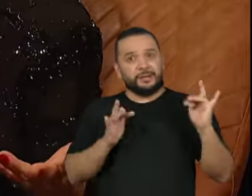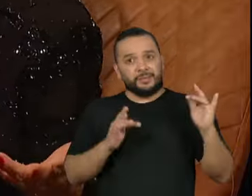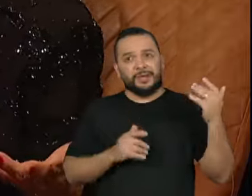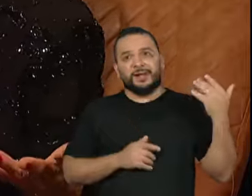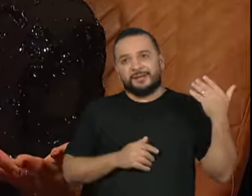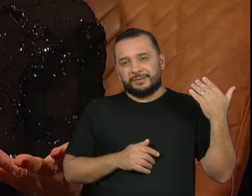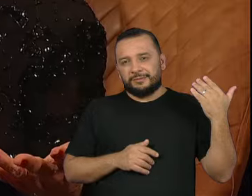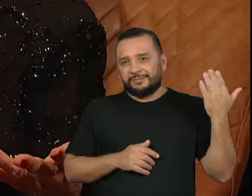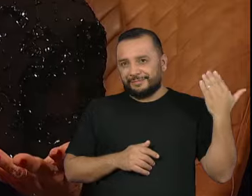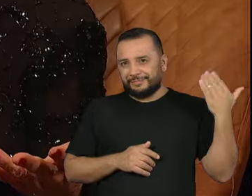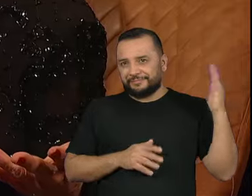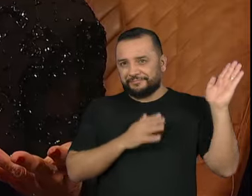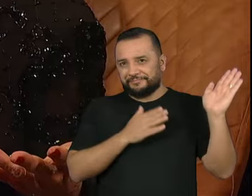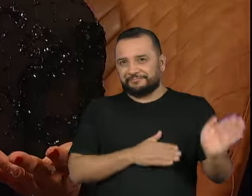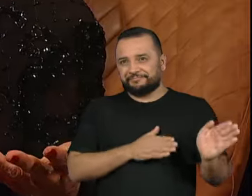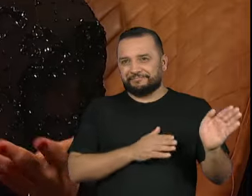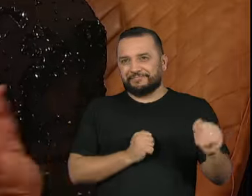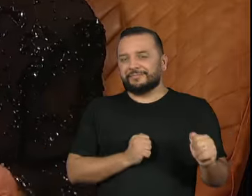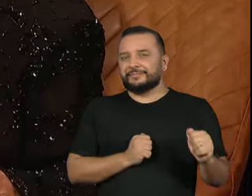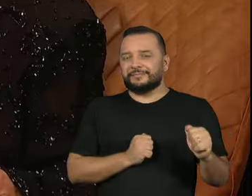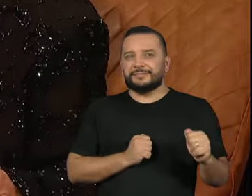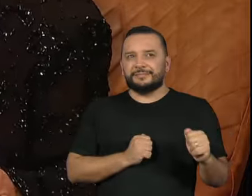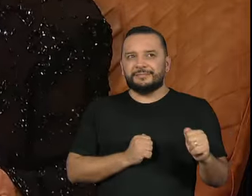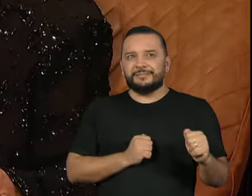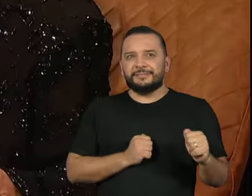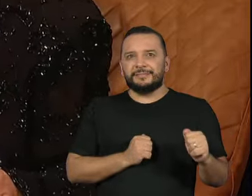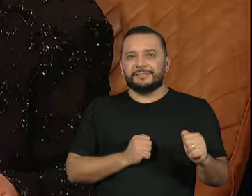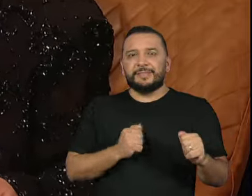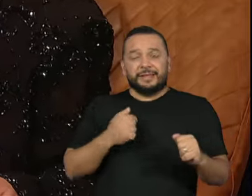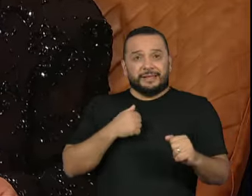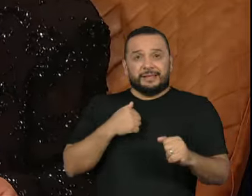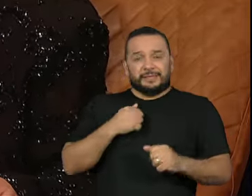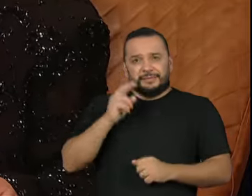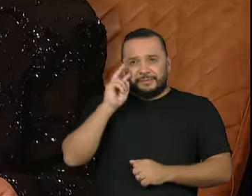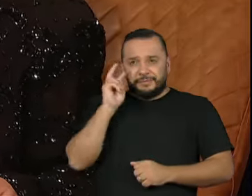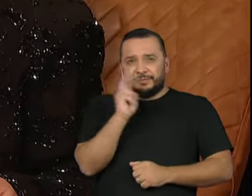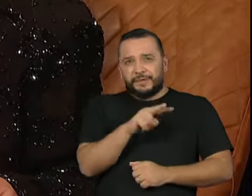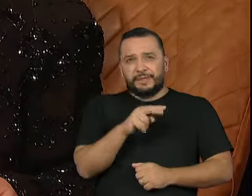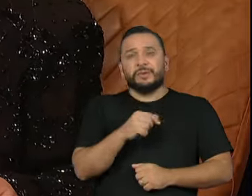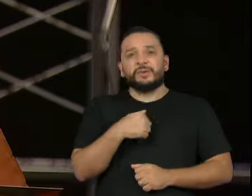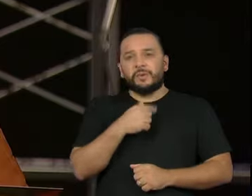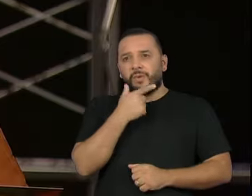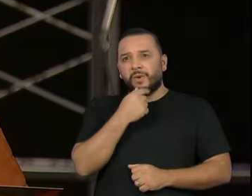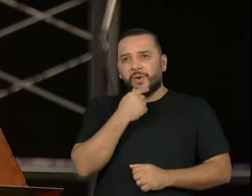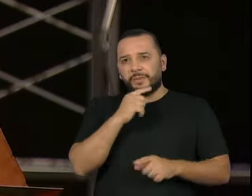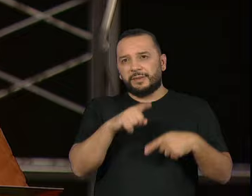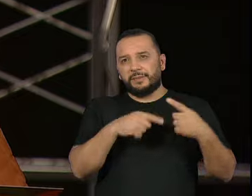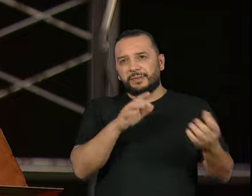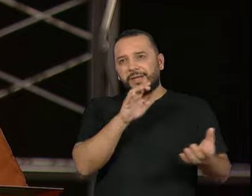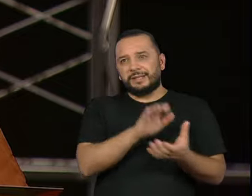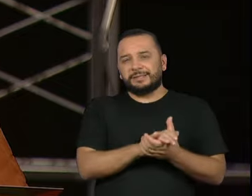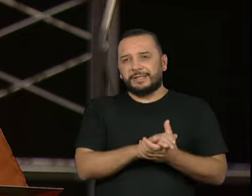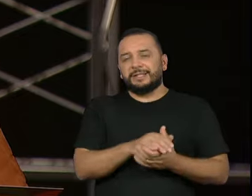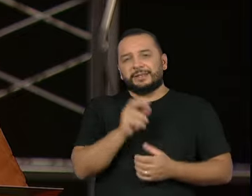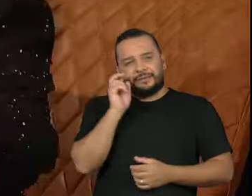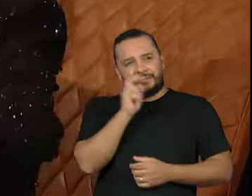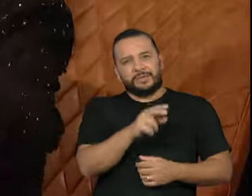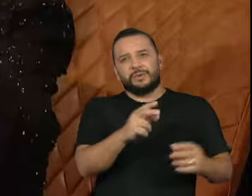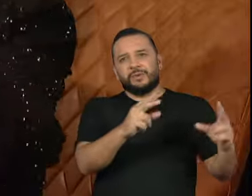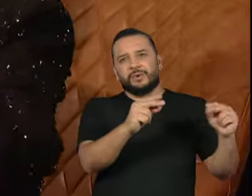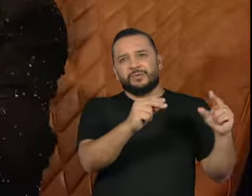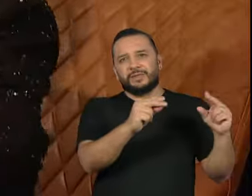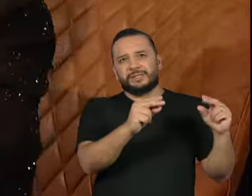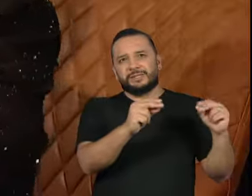firme, e ele viu esse rapaz, né, que eu acabei casando, conversando comigo, eu não sei,